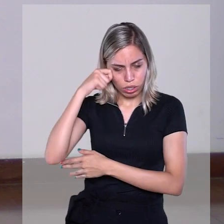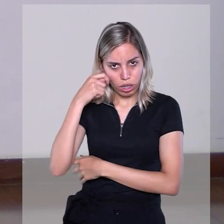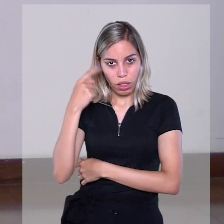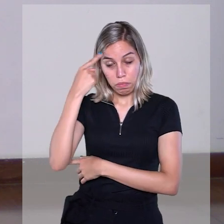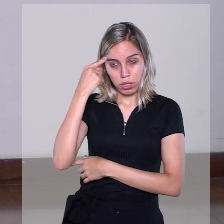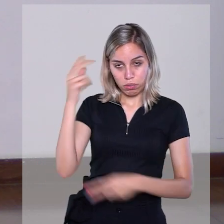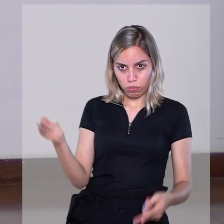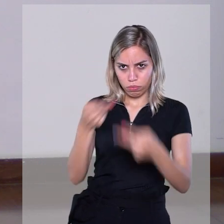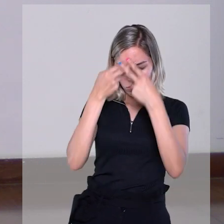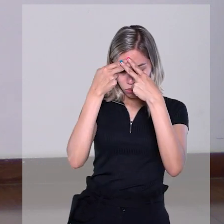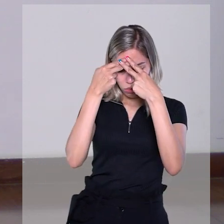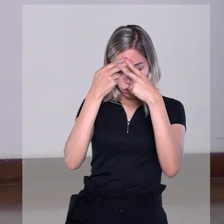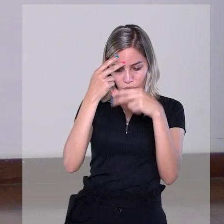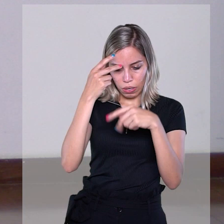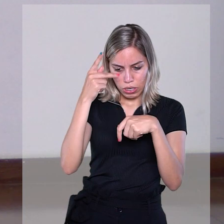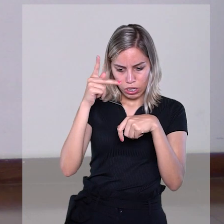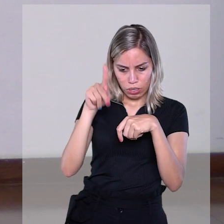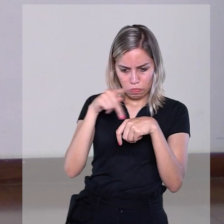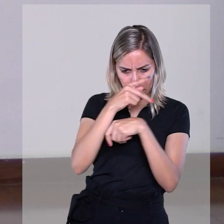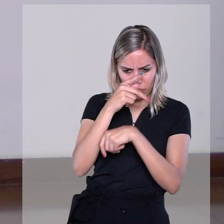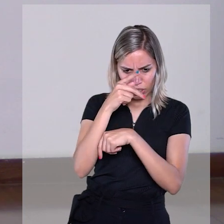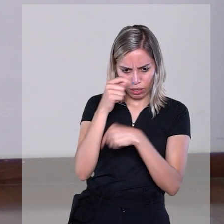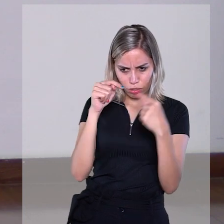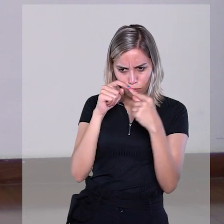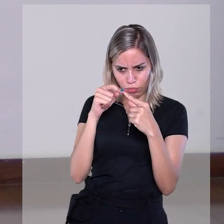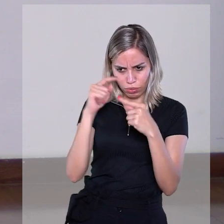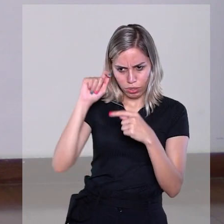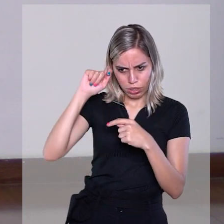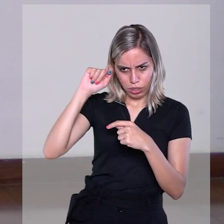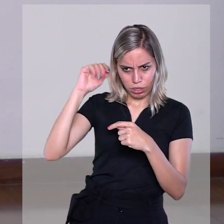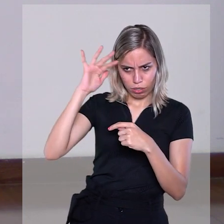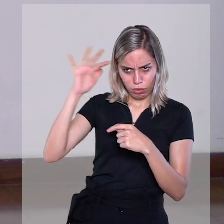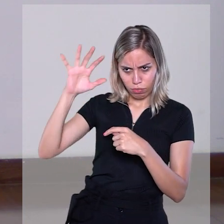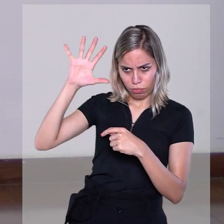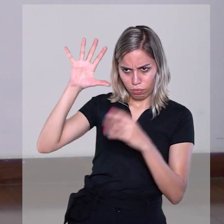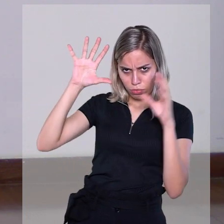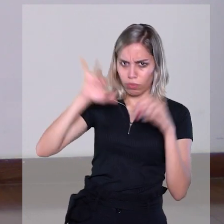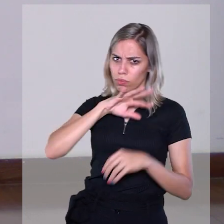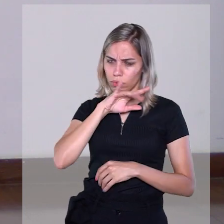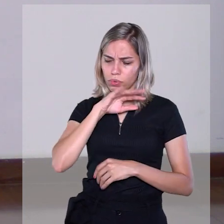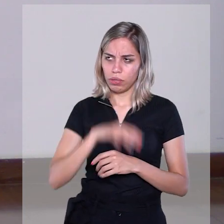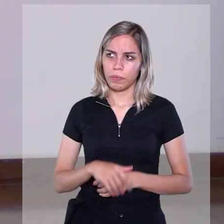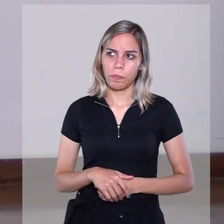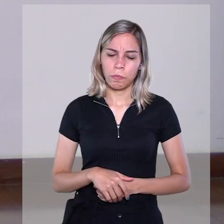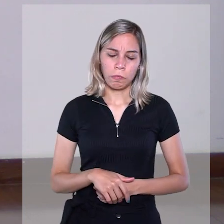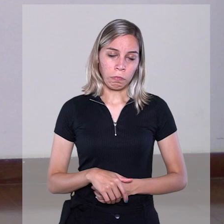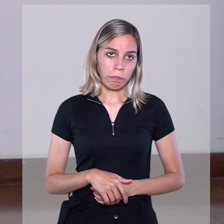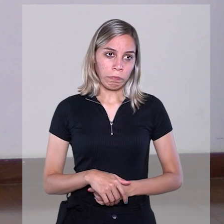do país pesadelo. Porque o país pesadelo não começou agora, e tem sempre alguma coisa mais importante.